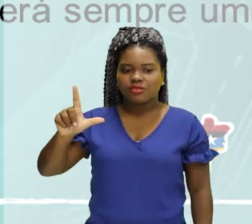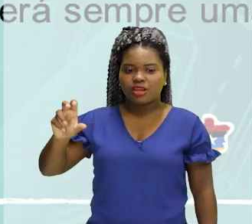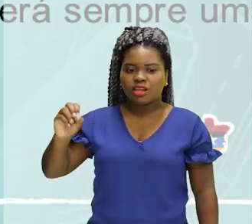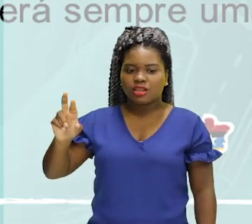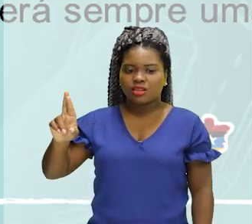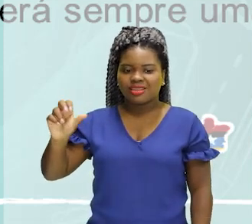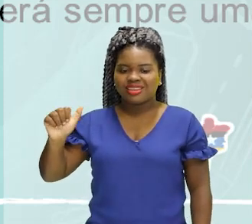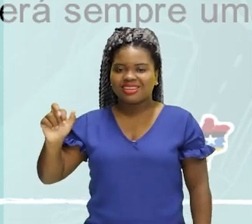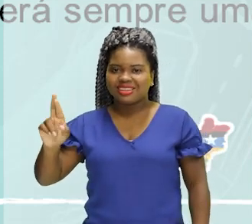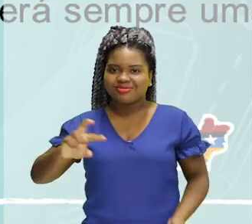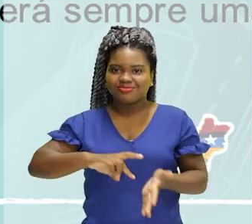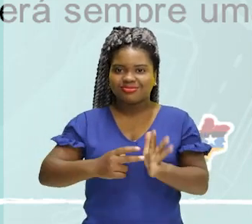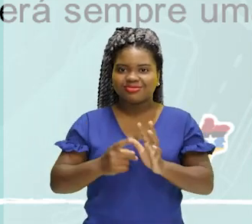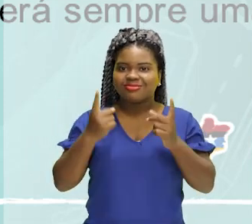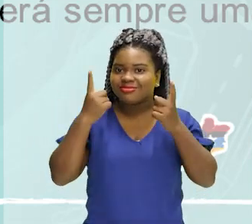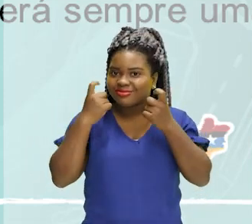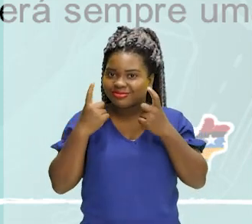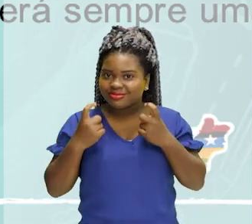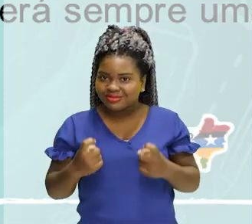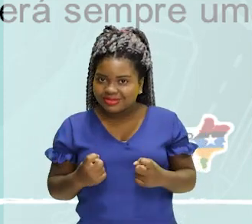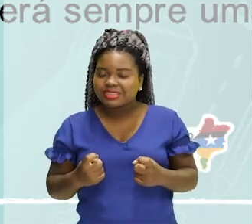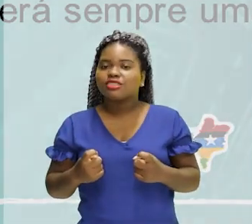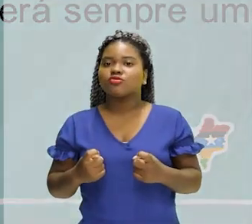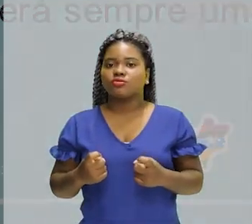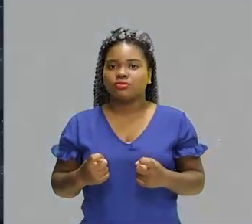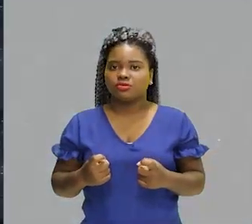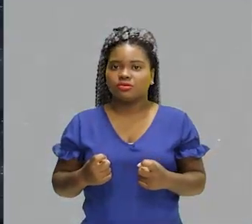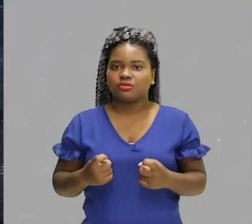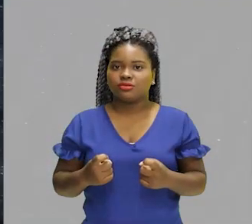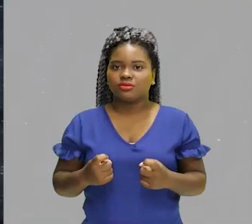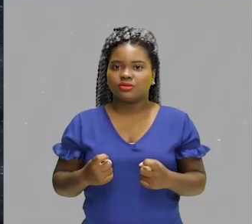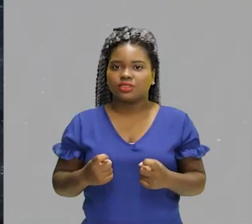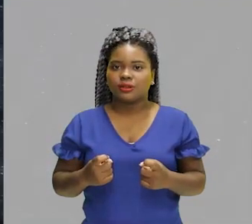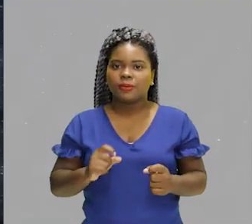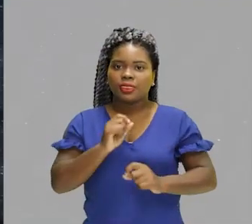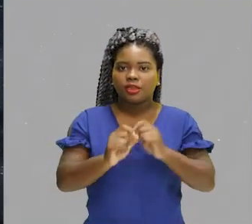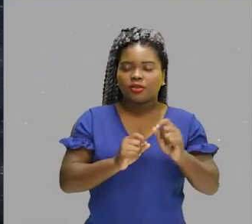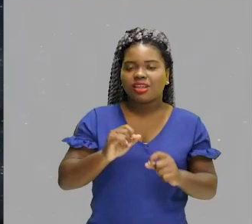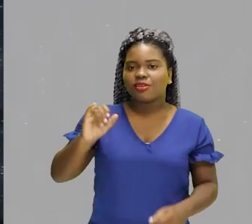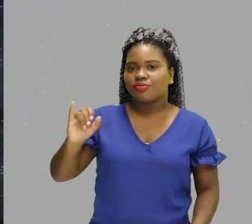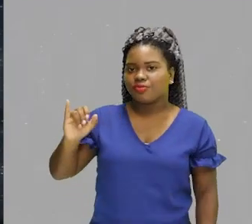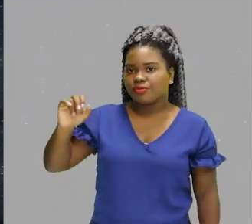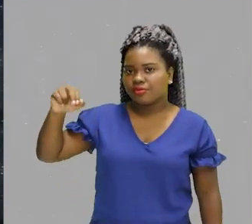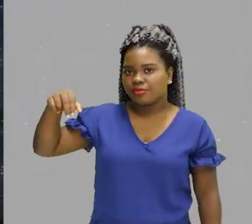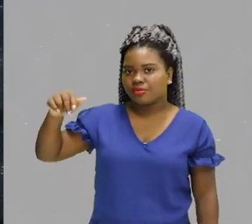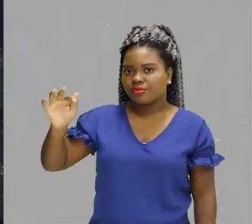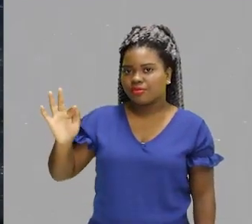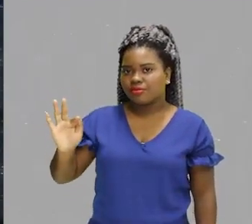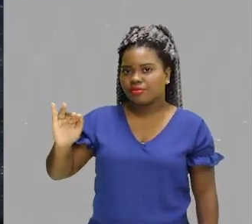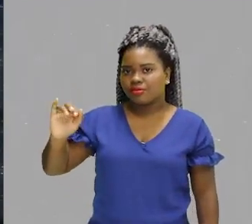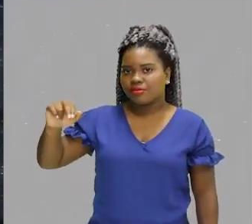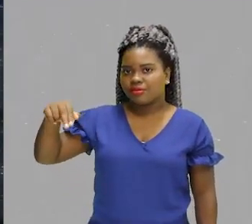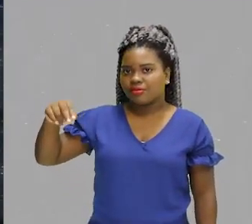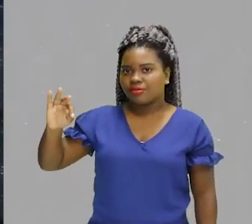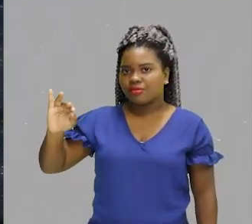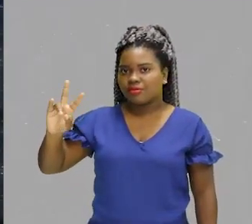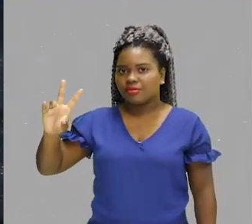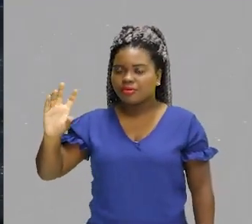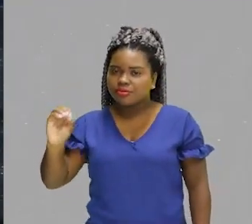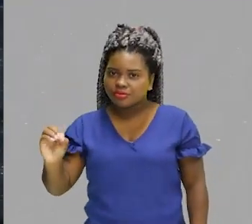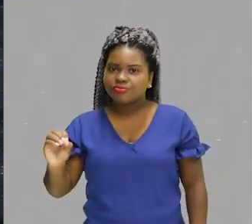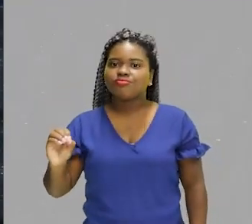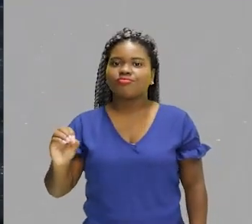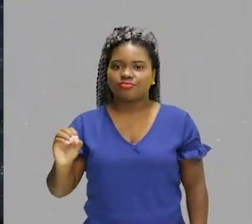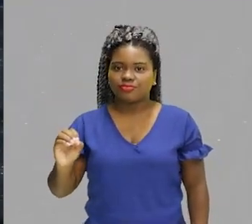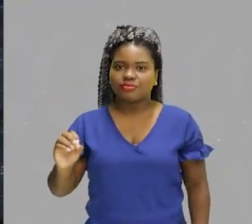conjugado, mas encontra-se no infinitivo, chorar. Ele serve para introduzir a informação lessical, o